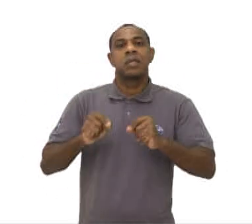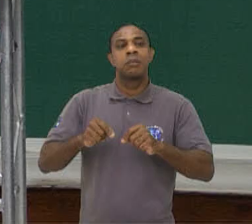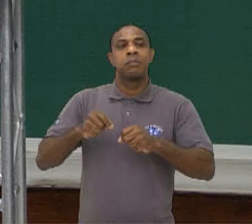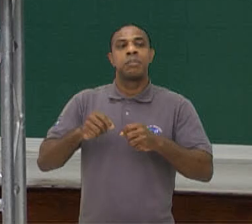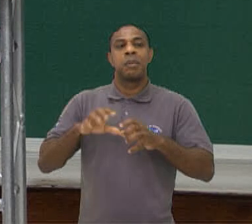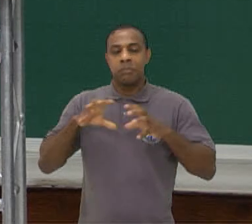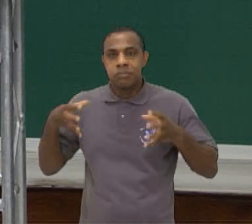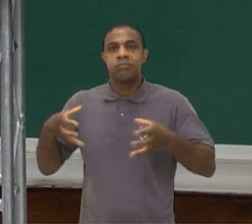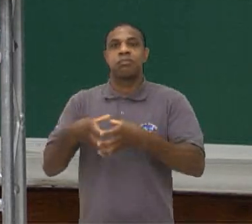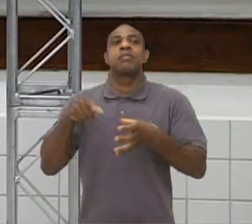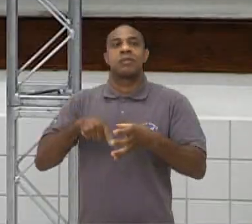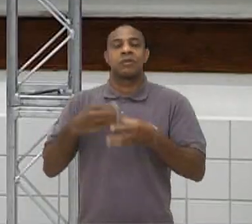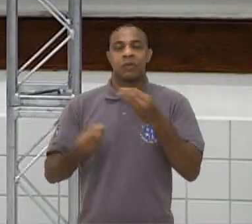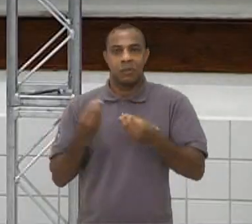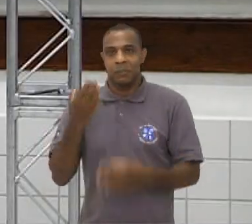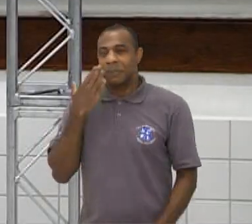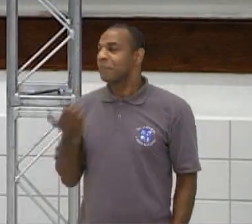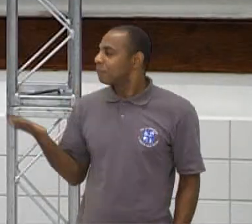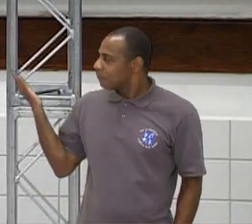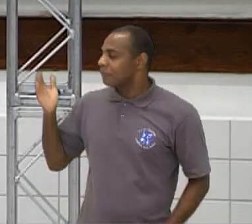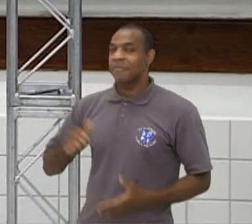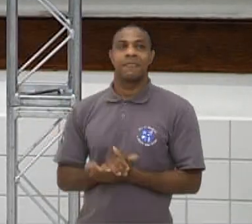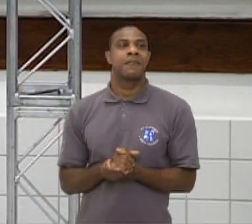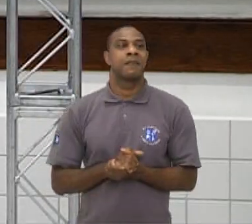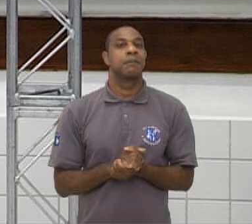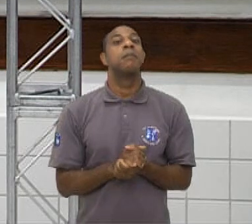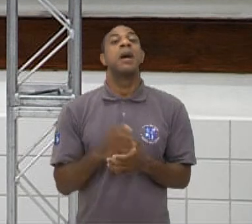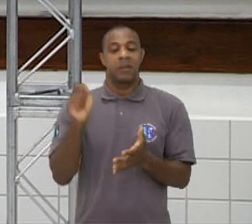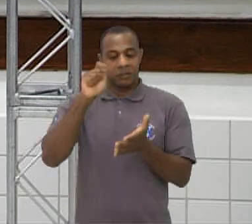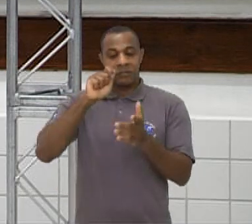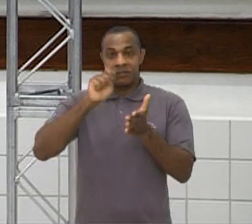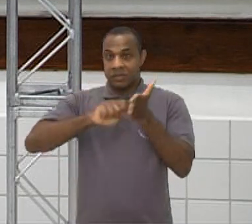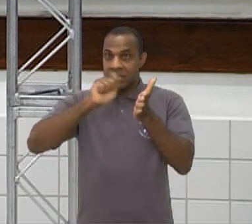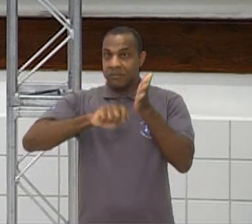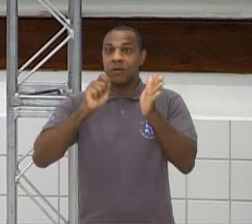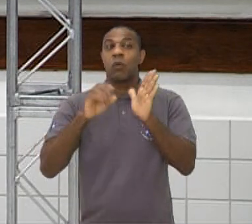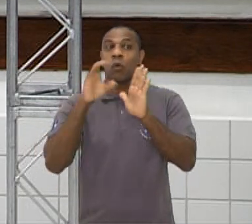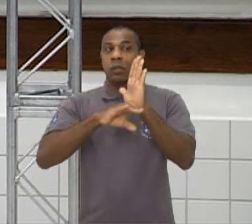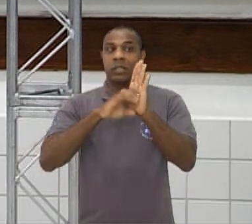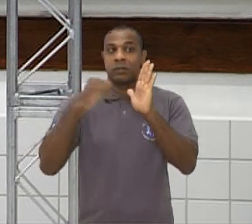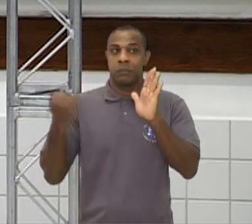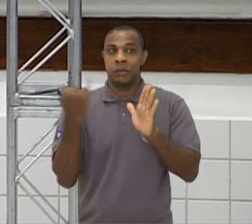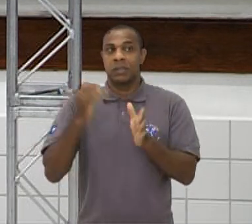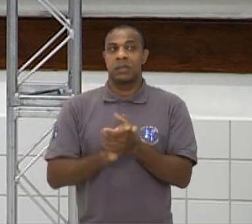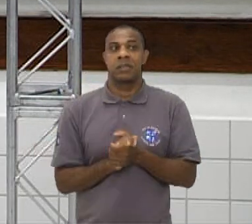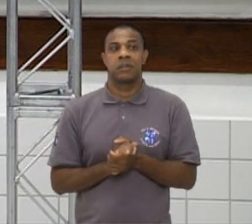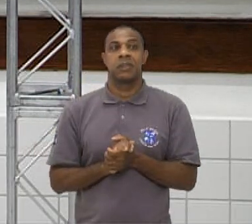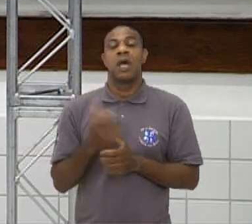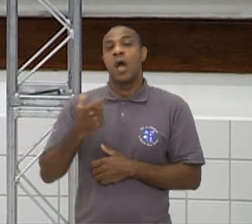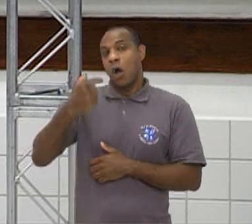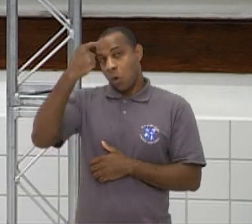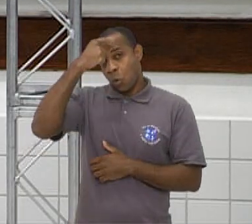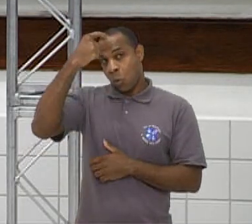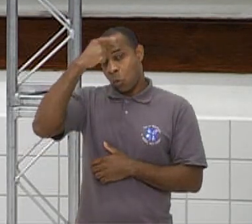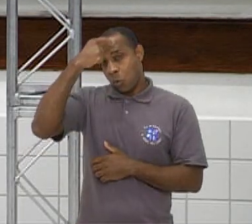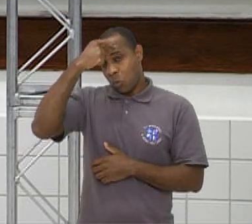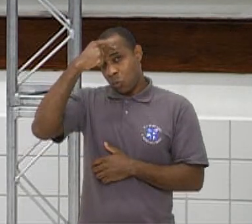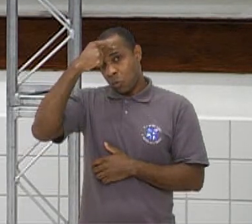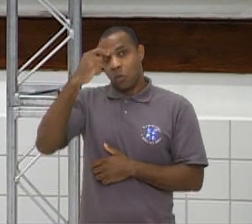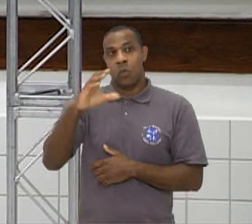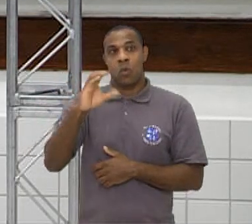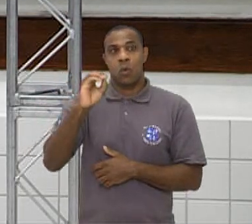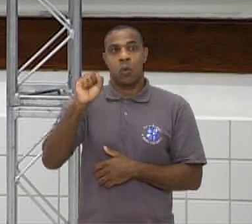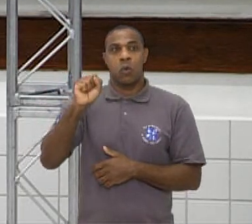coletiva. Então, vamos para o quadro para escrever mais esse conceito importante de consciência